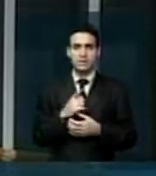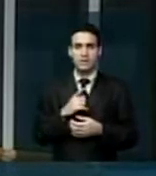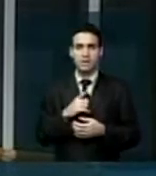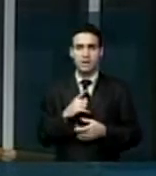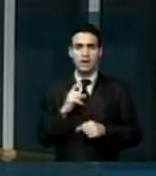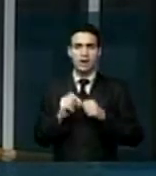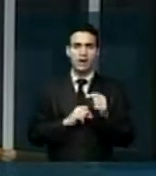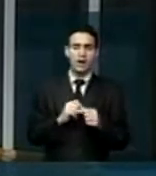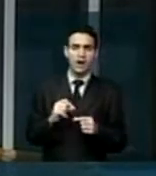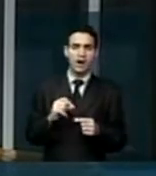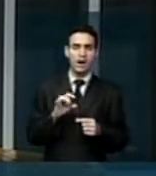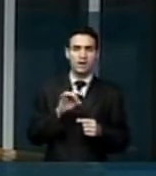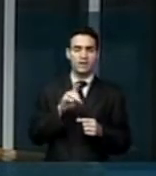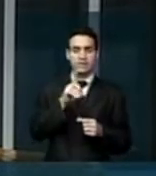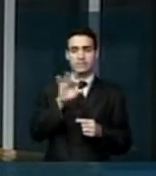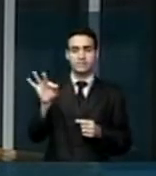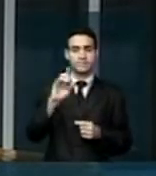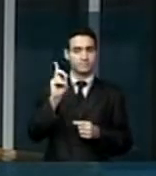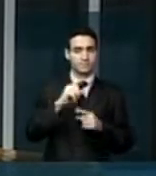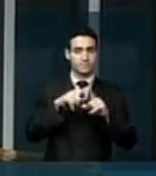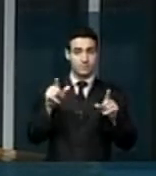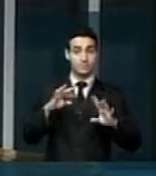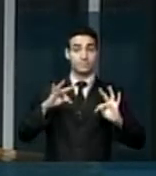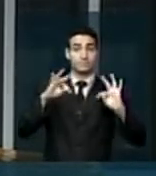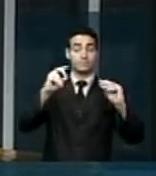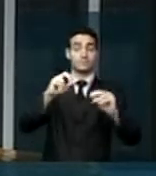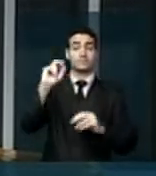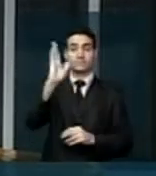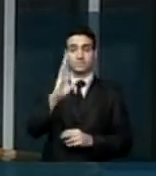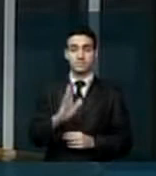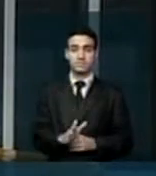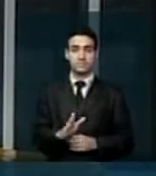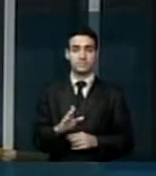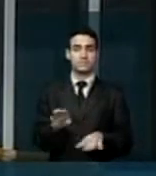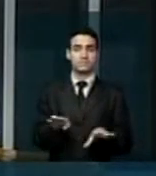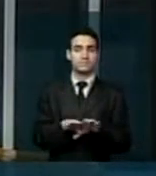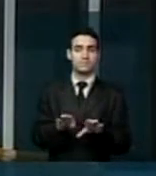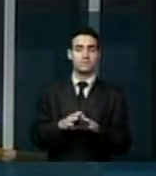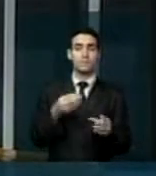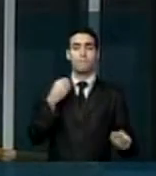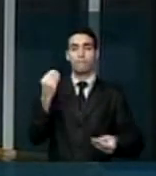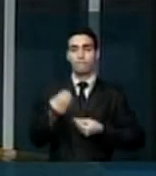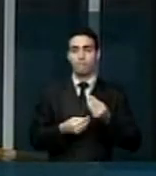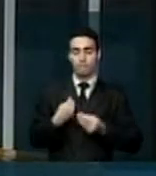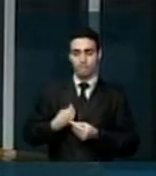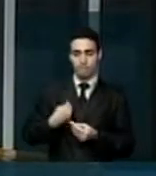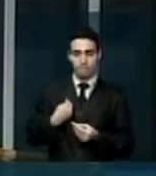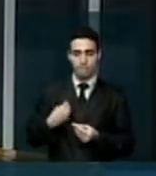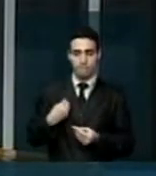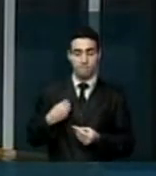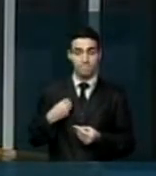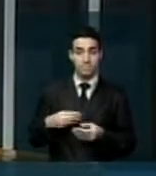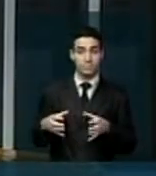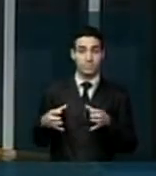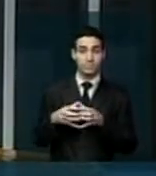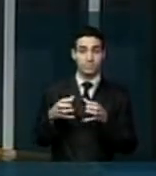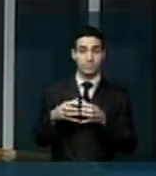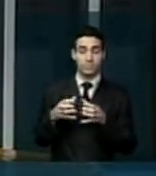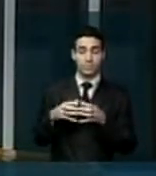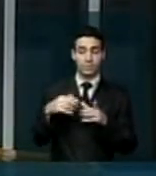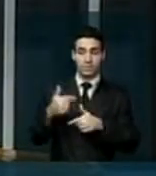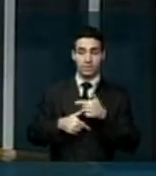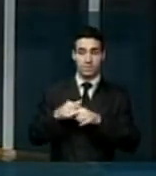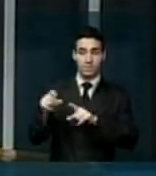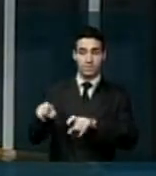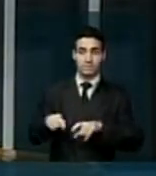permeia não só o Distrito Federal, como o Brasil, A situação do segmento